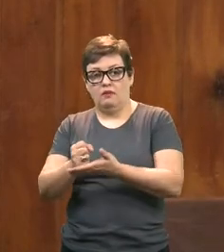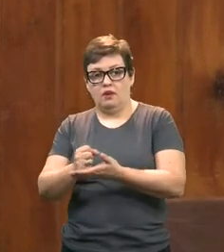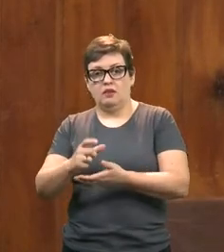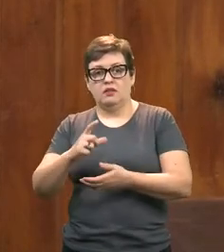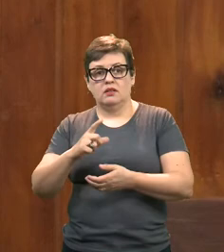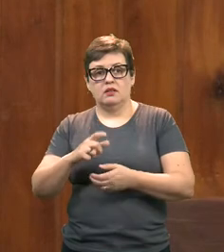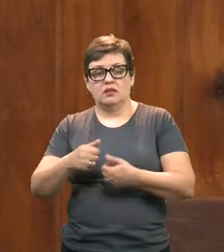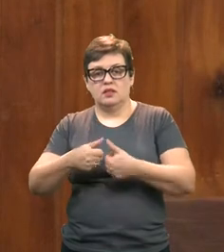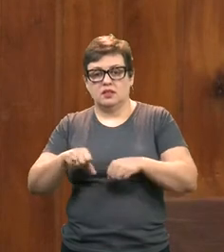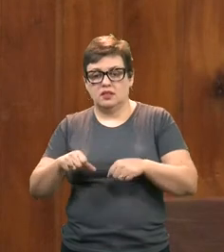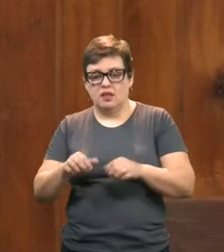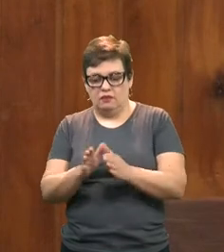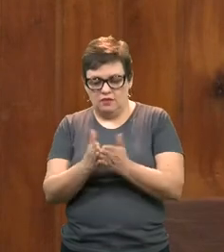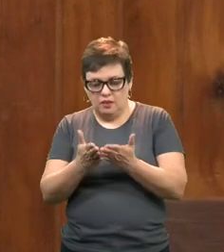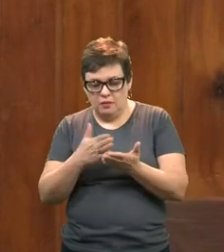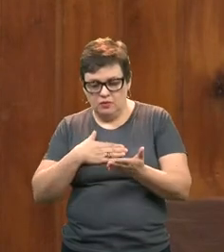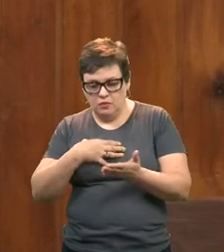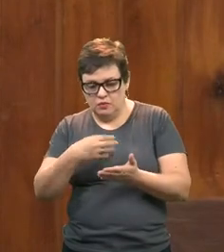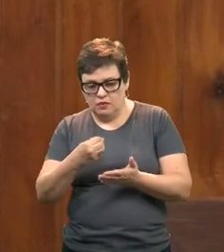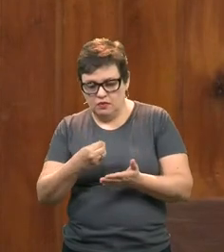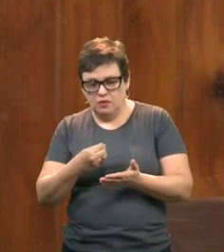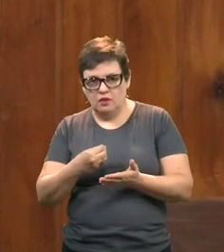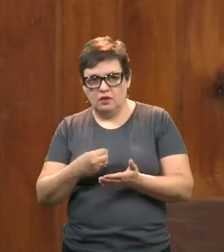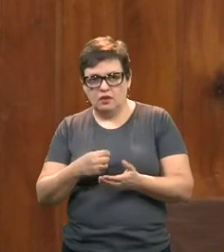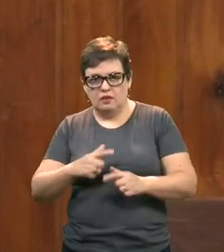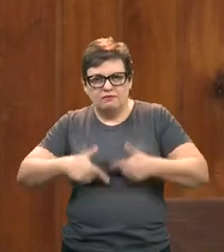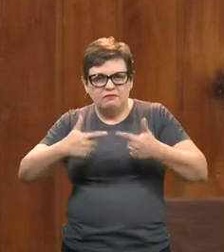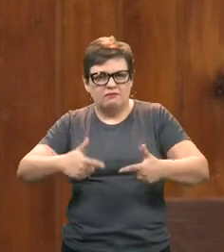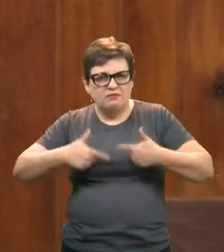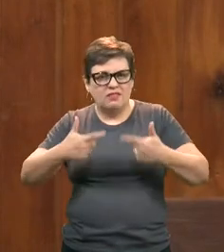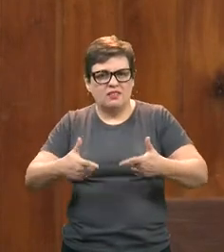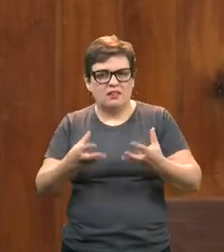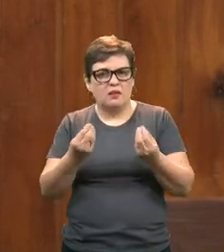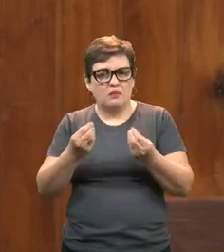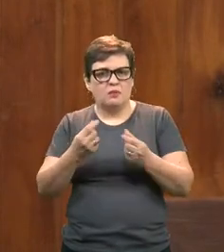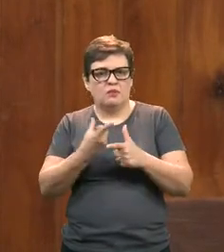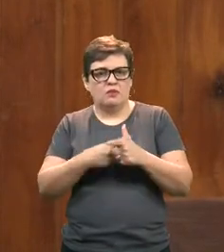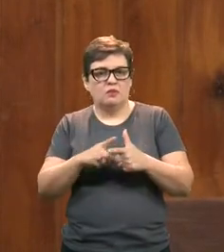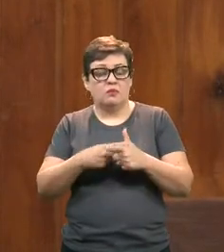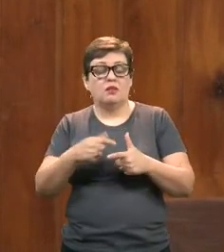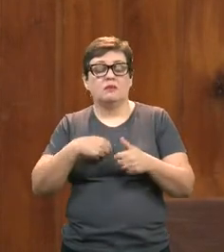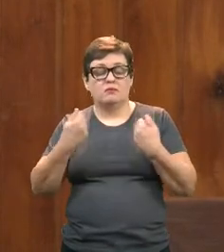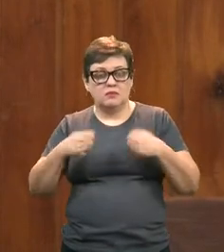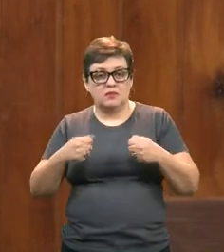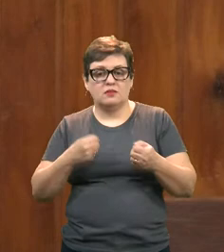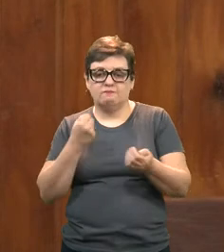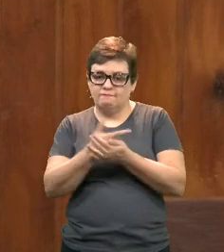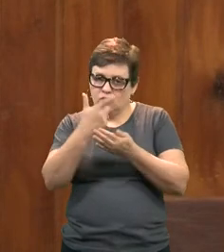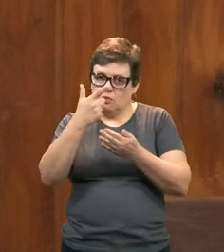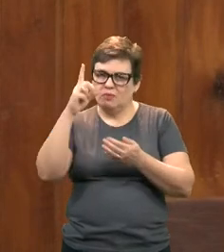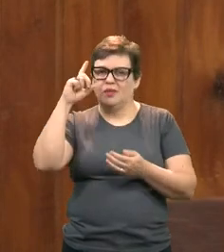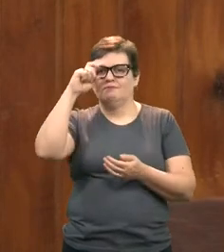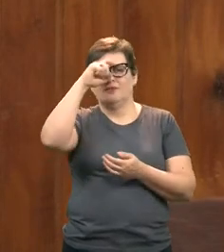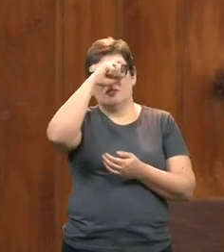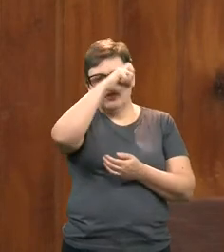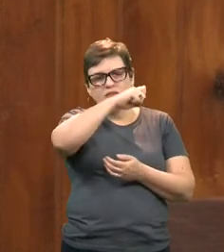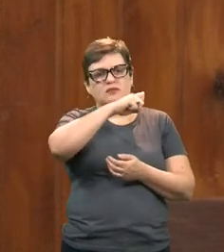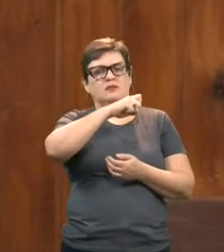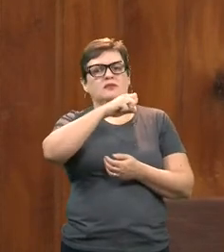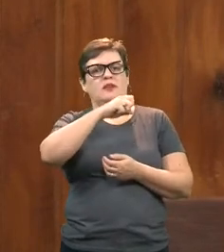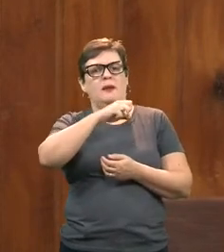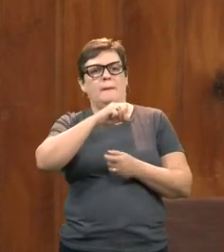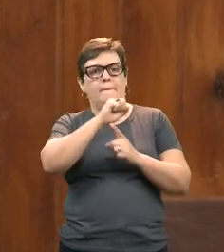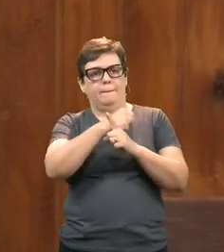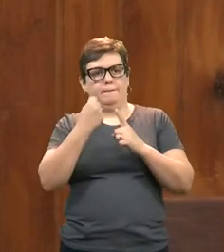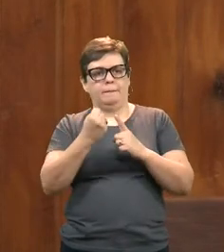Então, eu enfrentei muita burocracia. Então, eu tinha que comprar essas medicações, eram difíceis, a sociedade